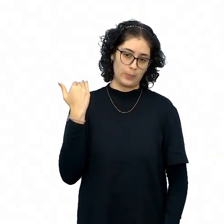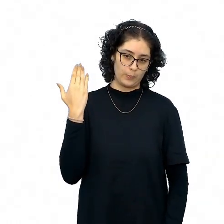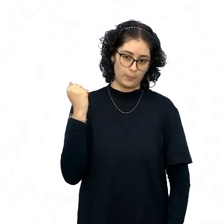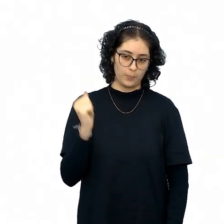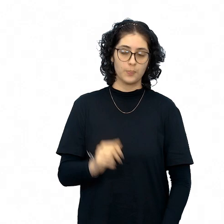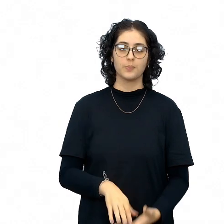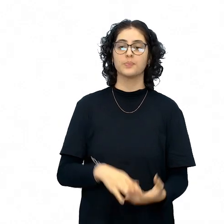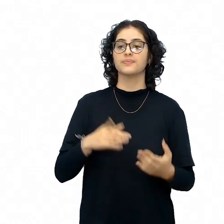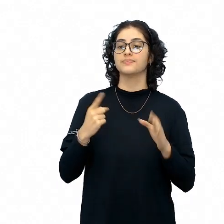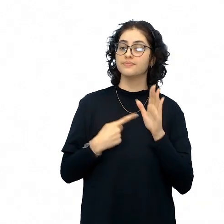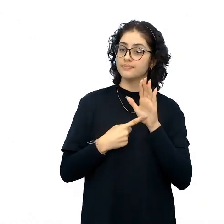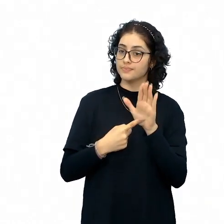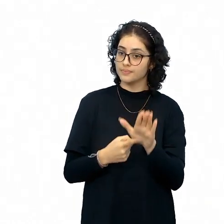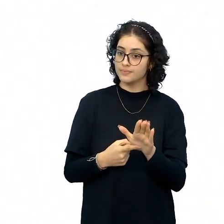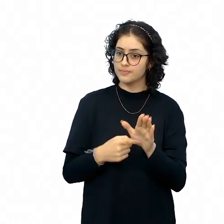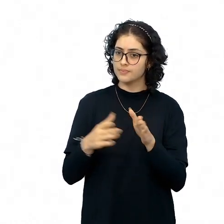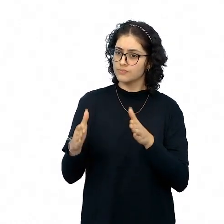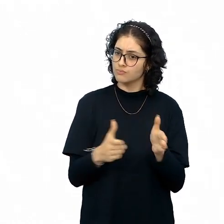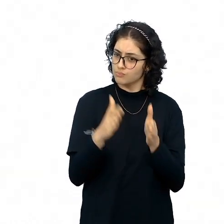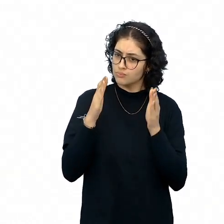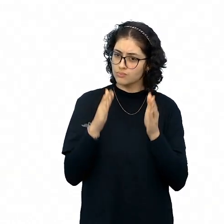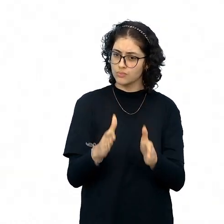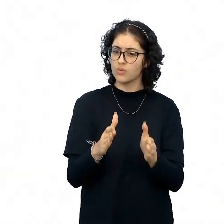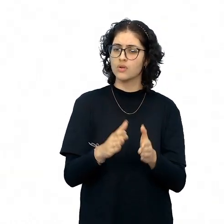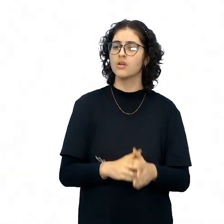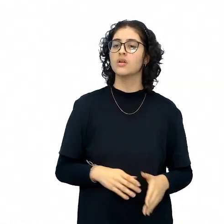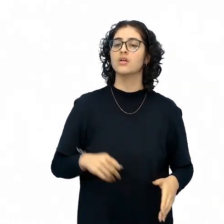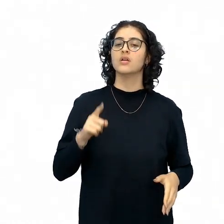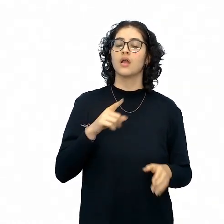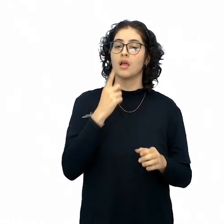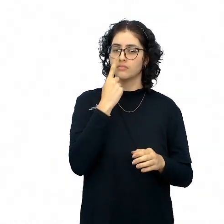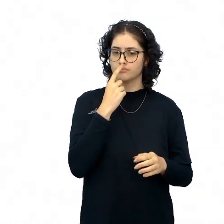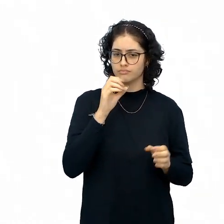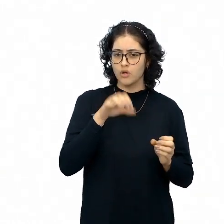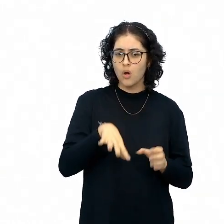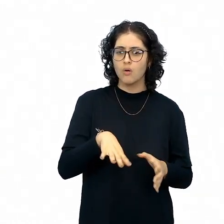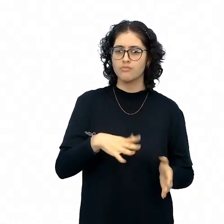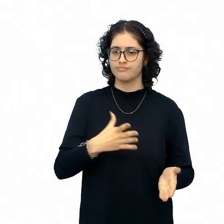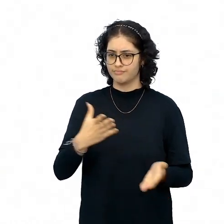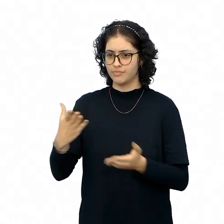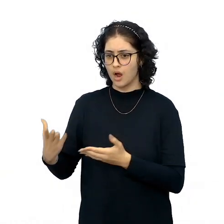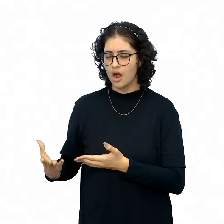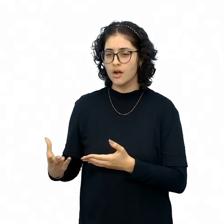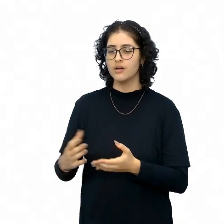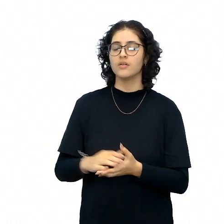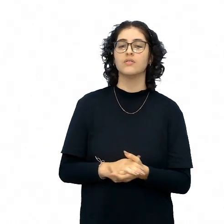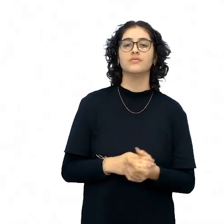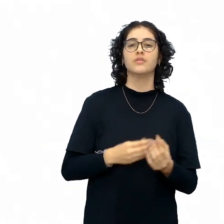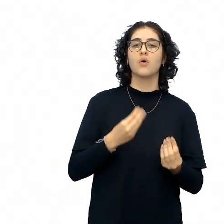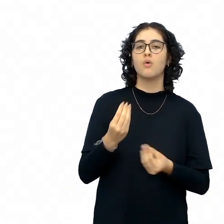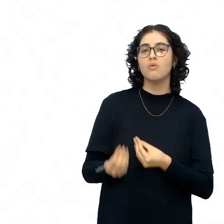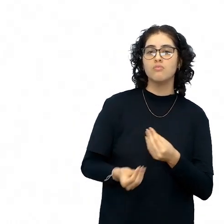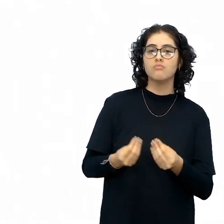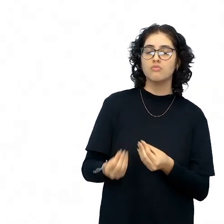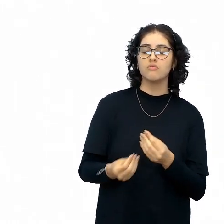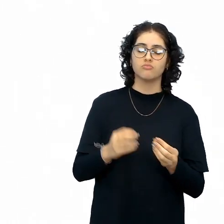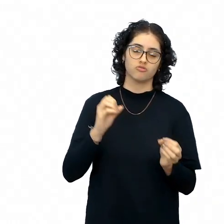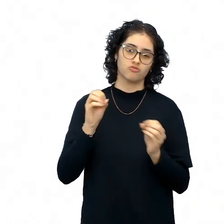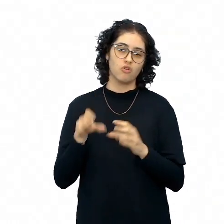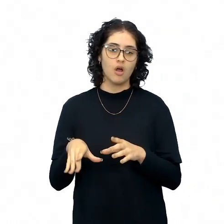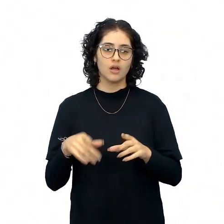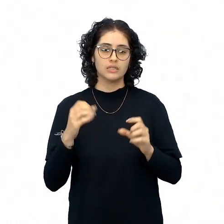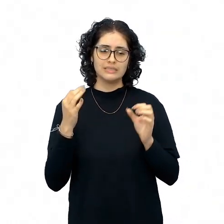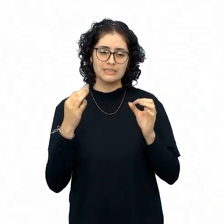traz um direcionamento para o descarte, não é? Ele lida com o descarte incorreto